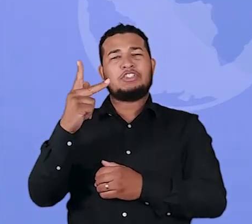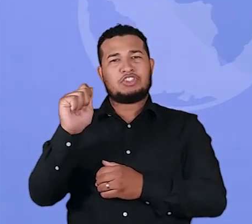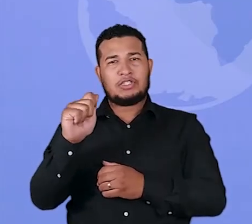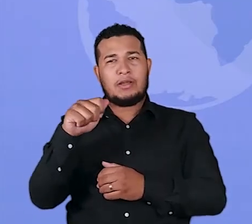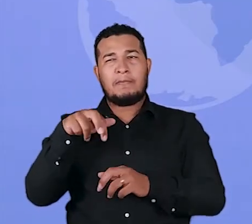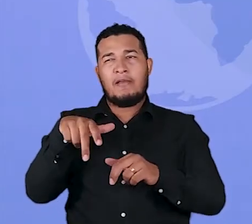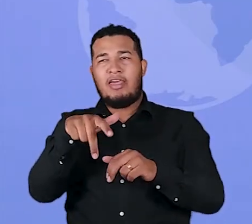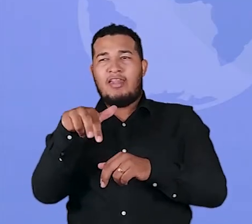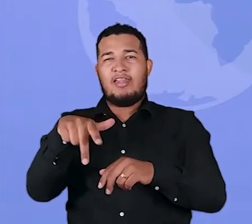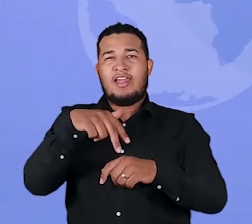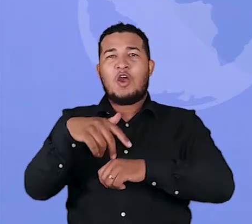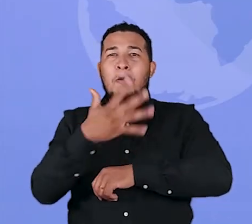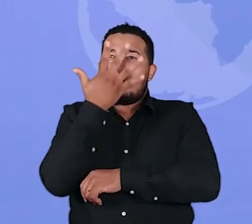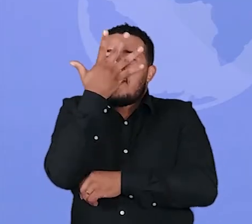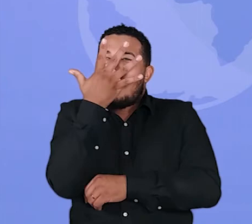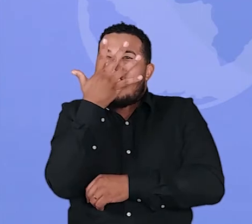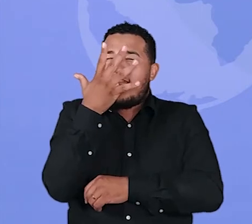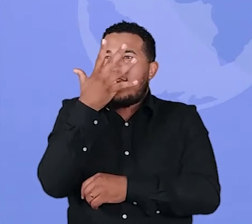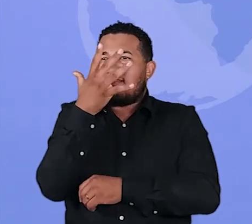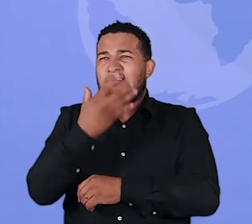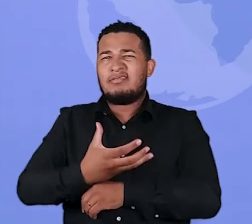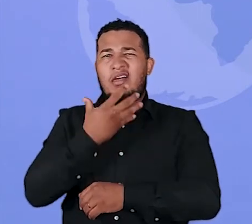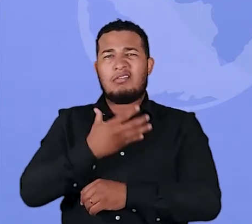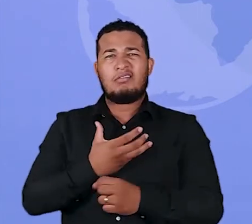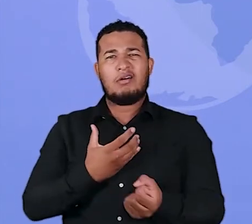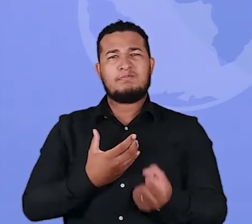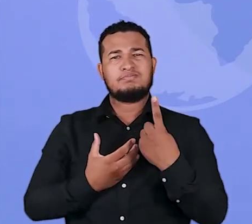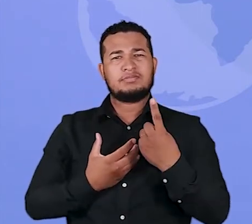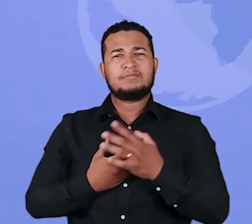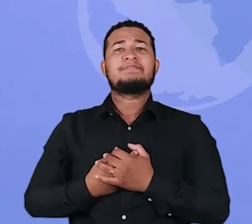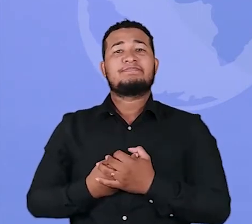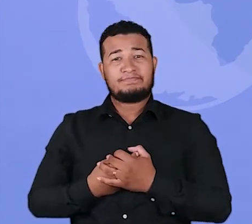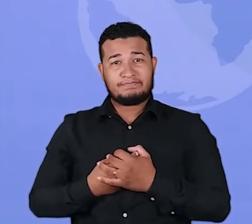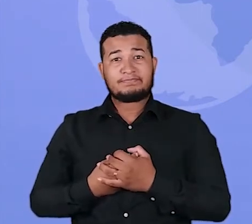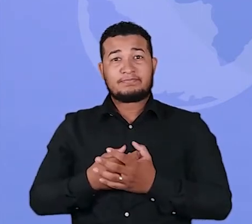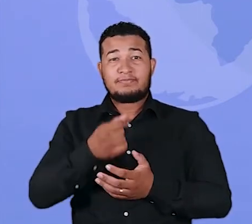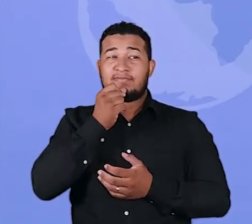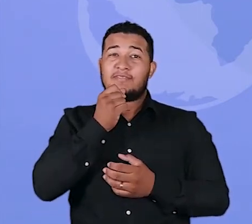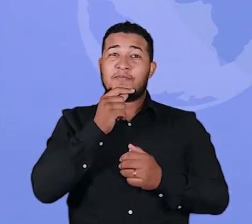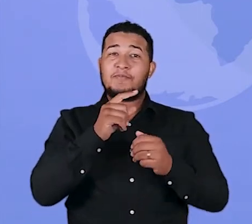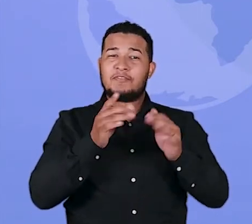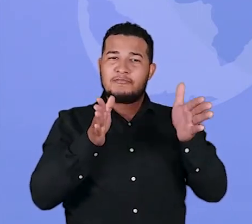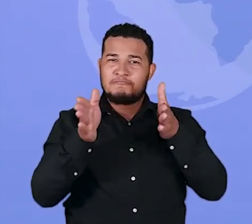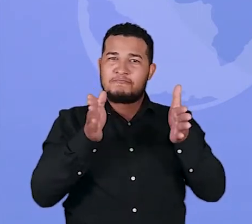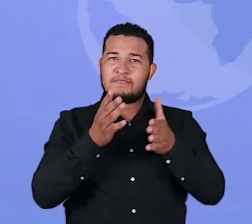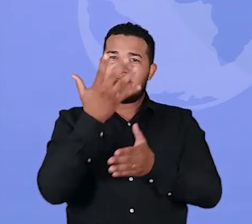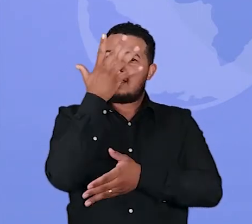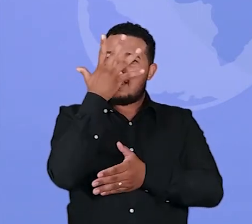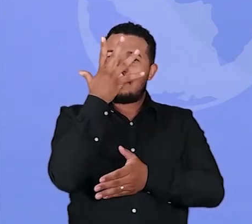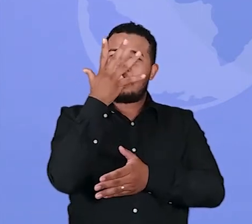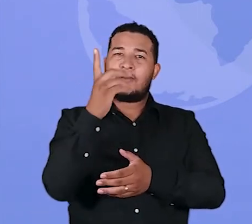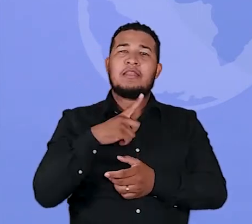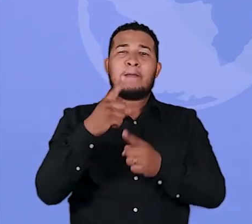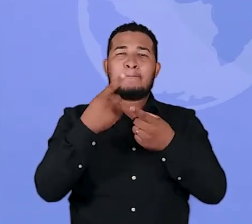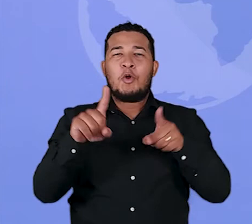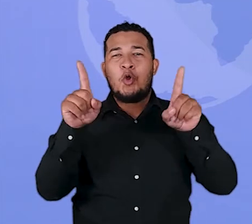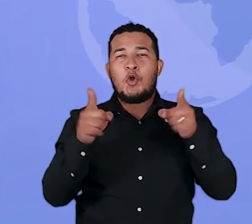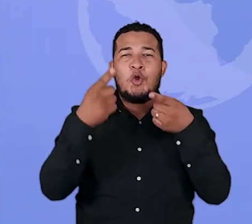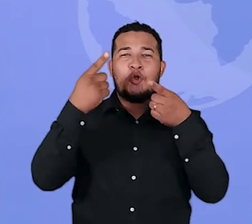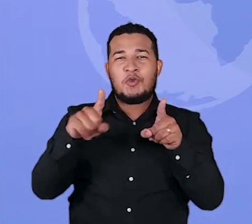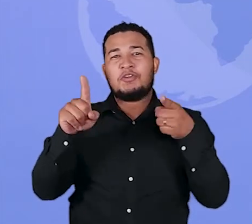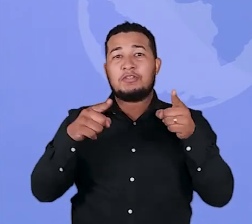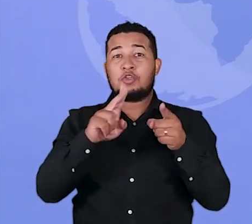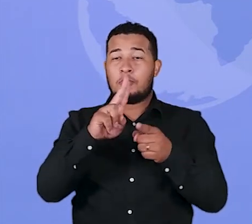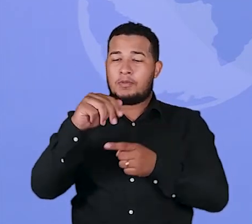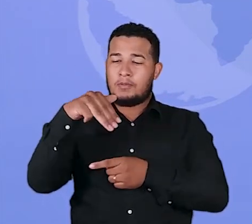no Natal? Então, talvez você nem saiba do que eu estou falando, eu vou explicar. No Carnaval, aquelas